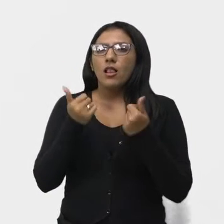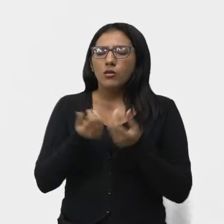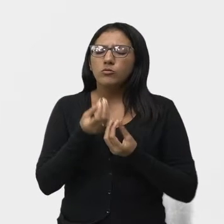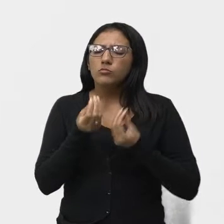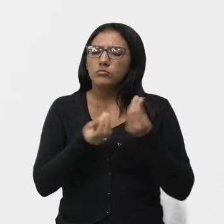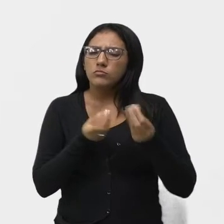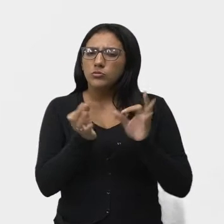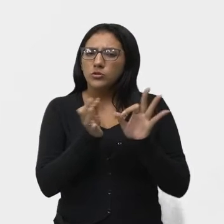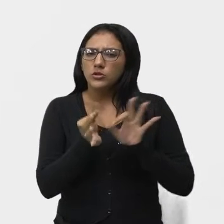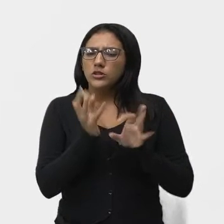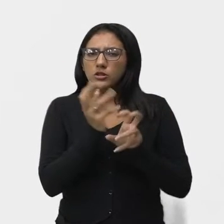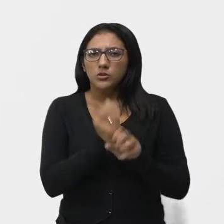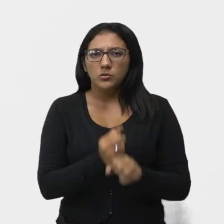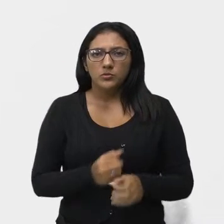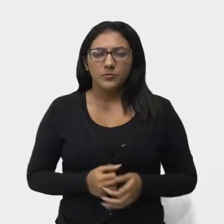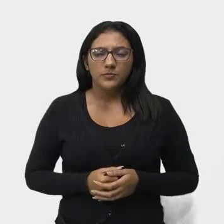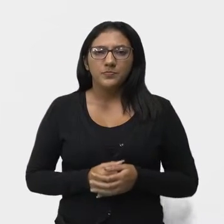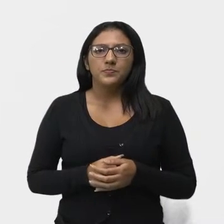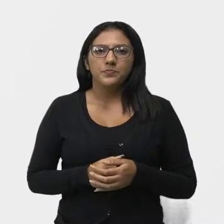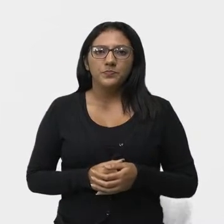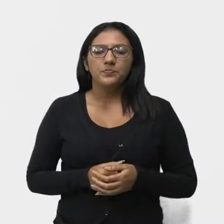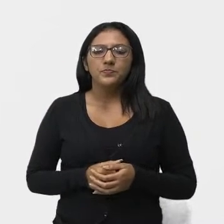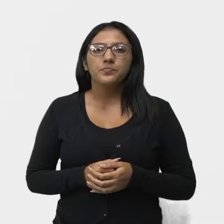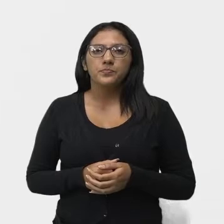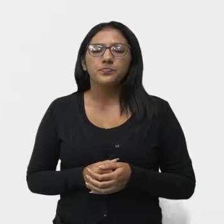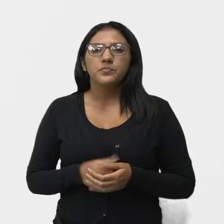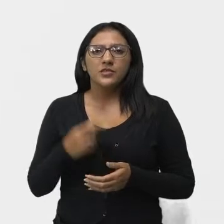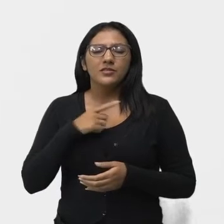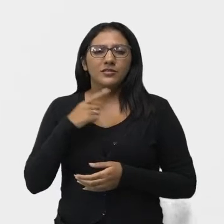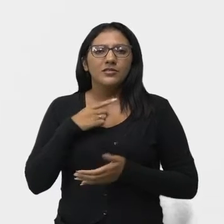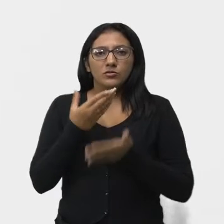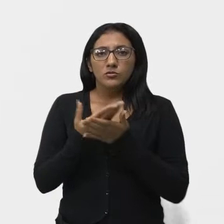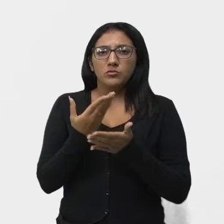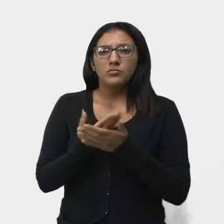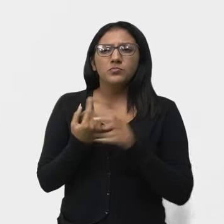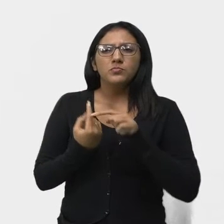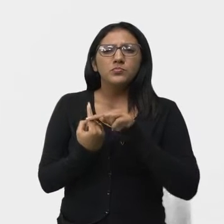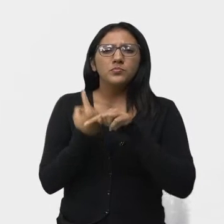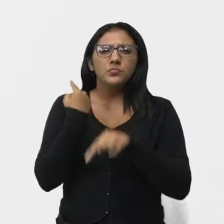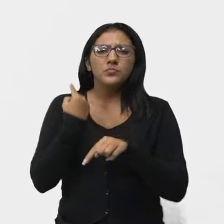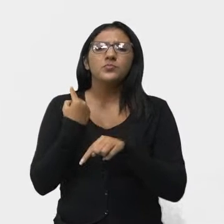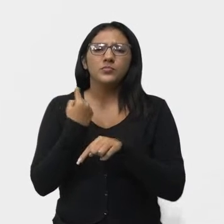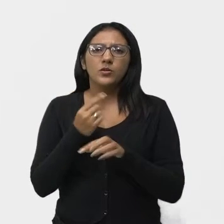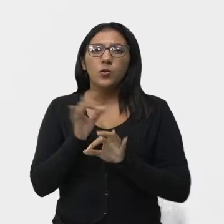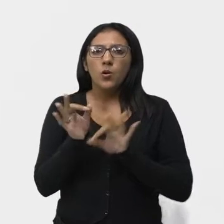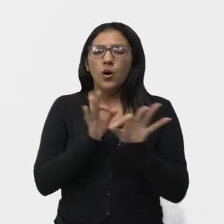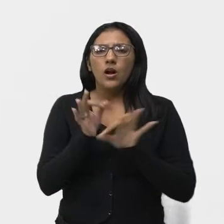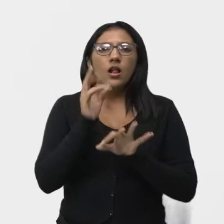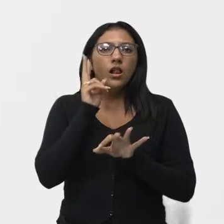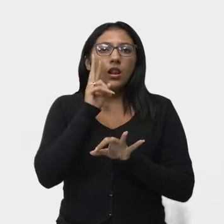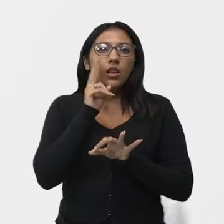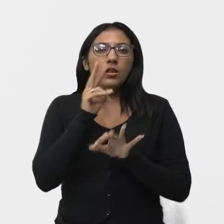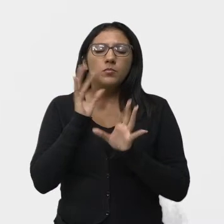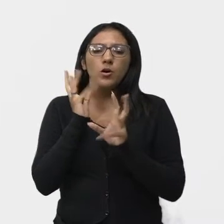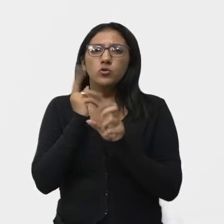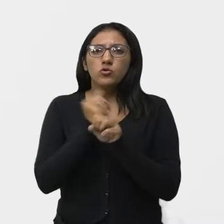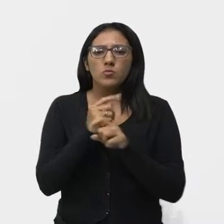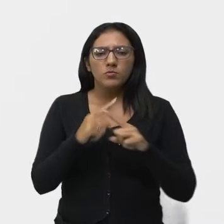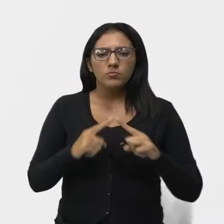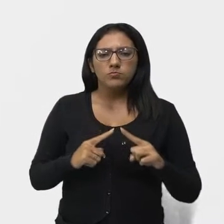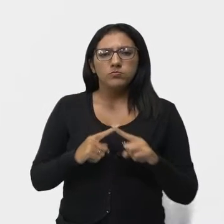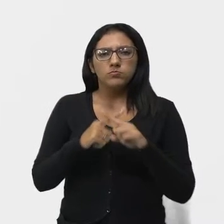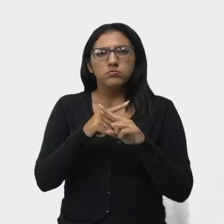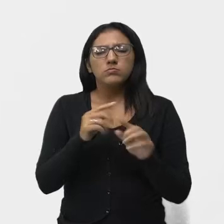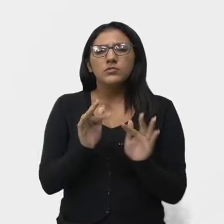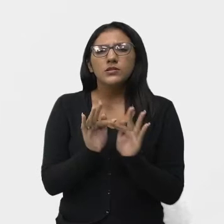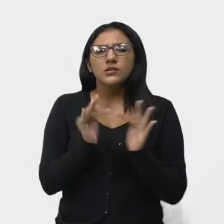comportamento delas. Nós falamos um pouco disso, né, quando nós trabalhamos ali a regra de 3 simples, né, que